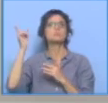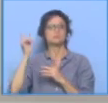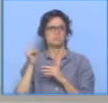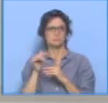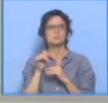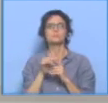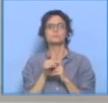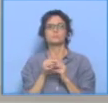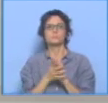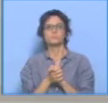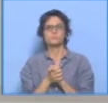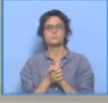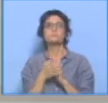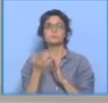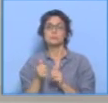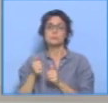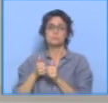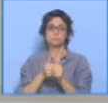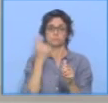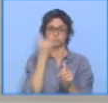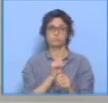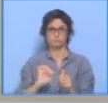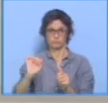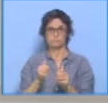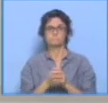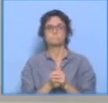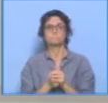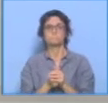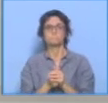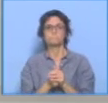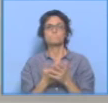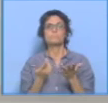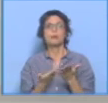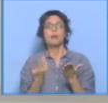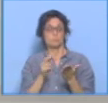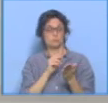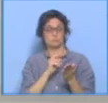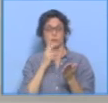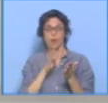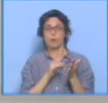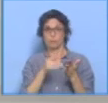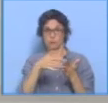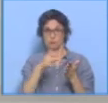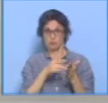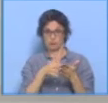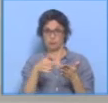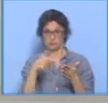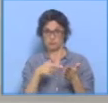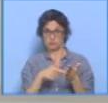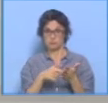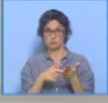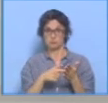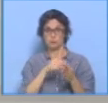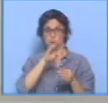e mandamentos. Veja, o livro de Deuteronômio está constituído por 3